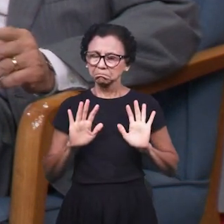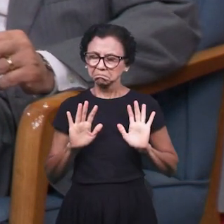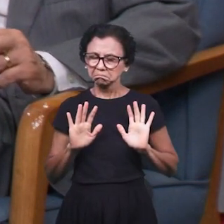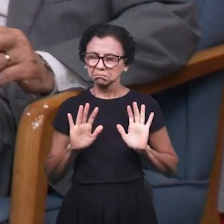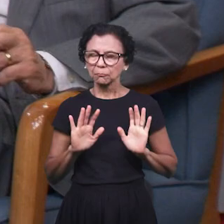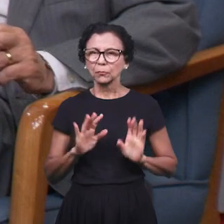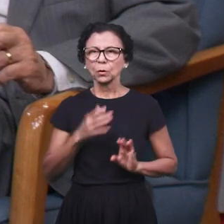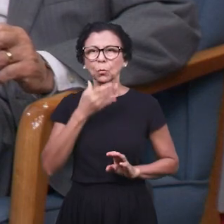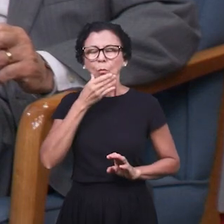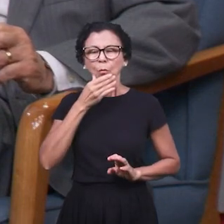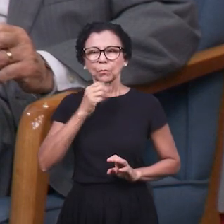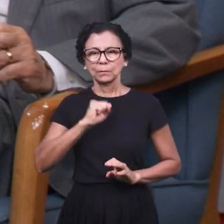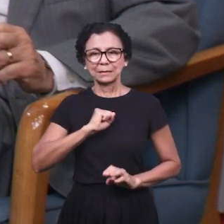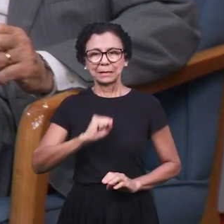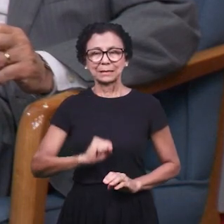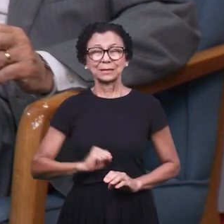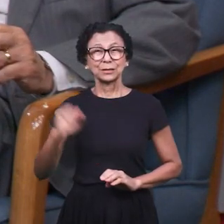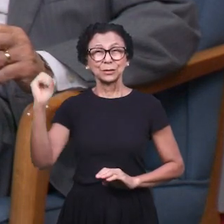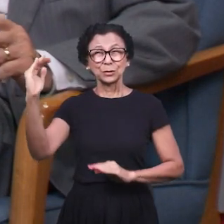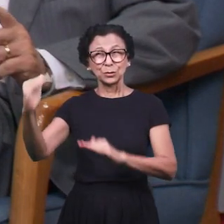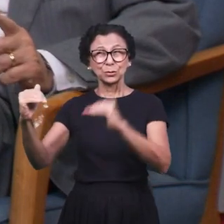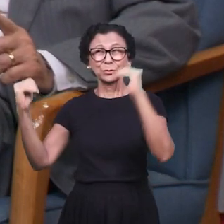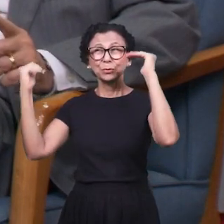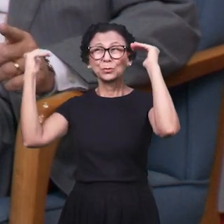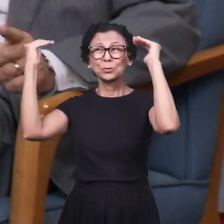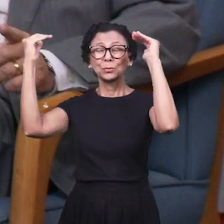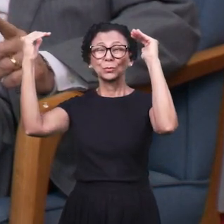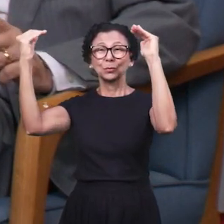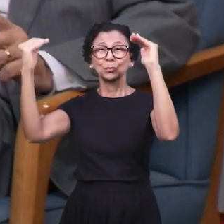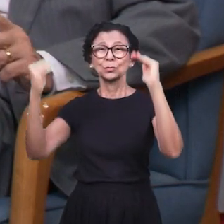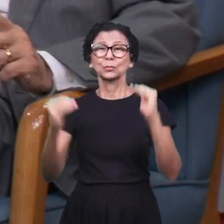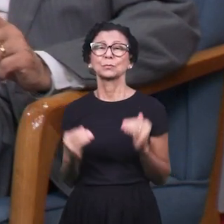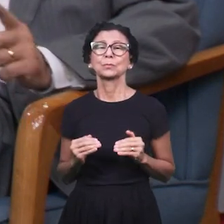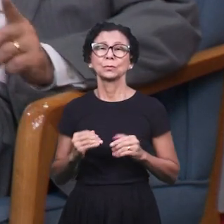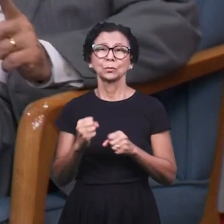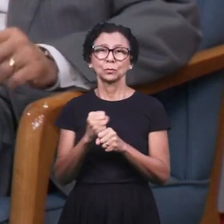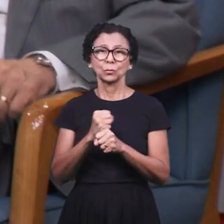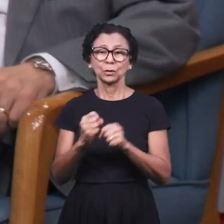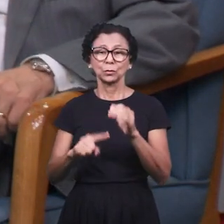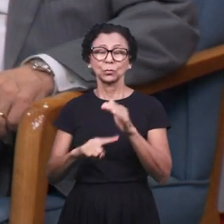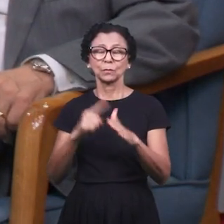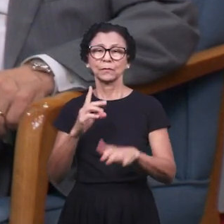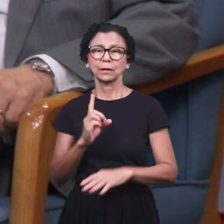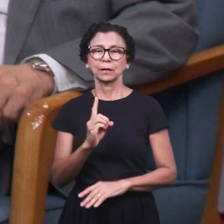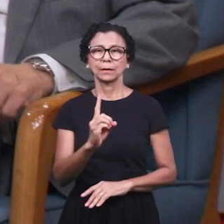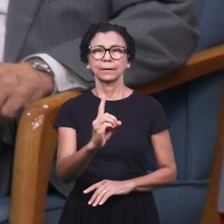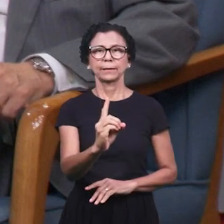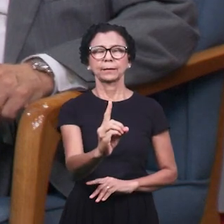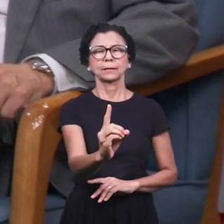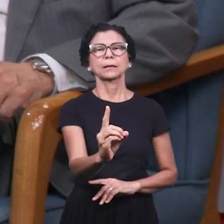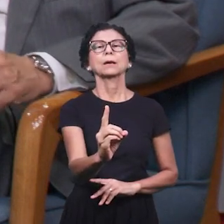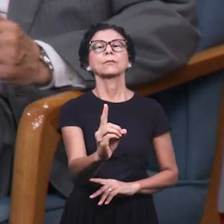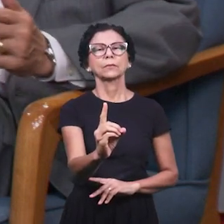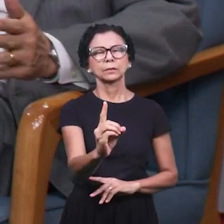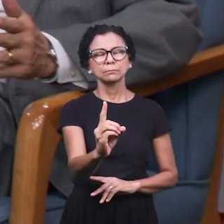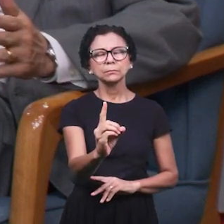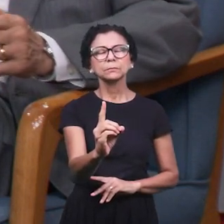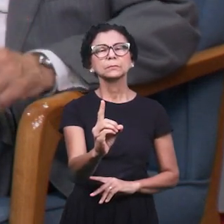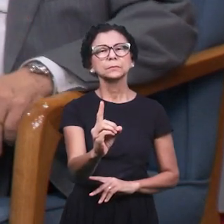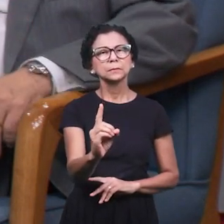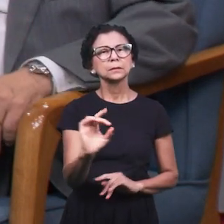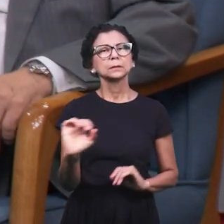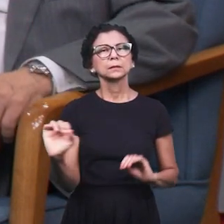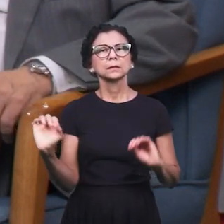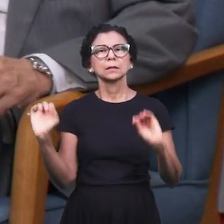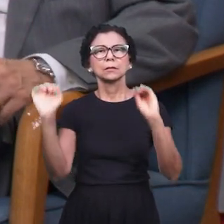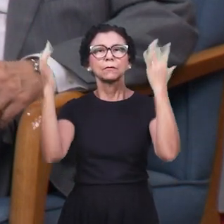sumo sacerdote. E ele entrava uma vez por ano, que